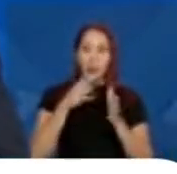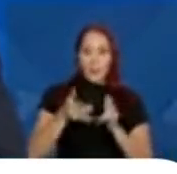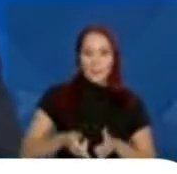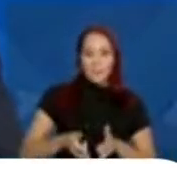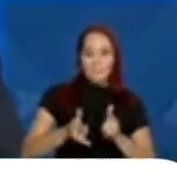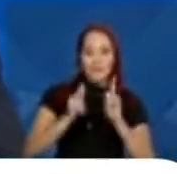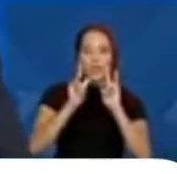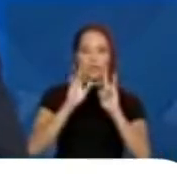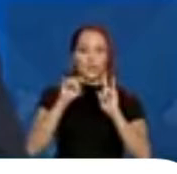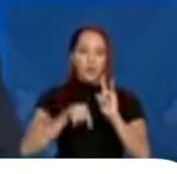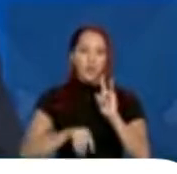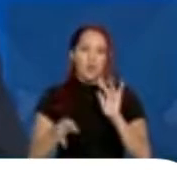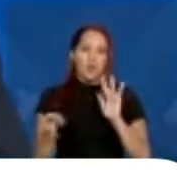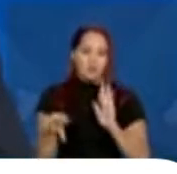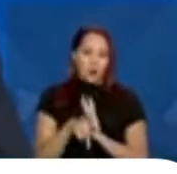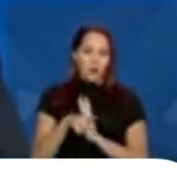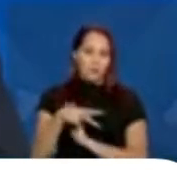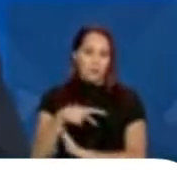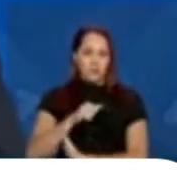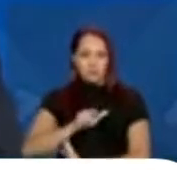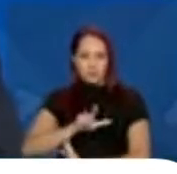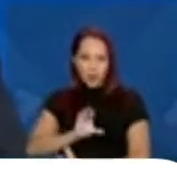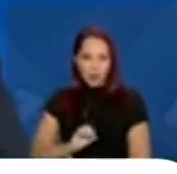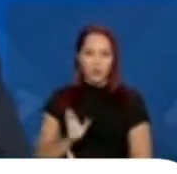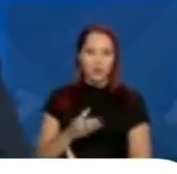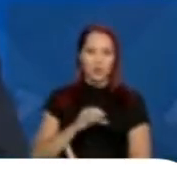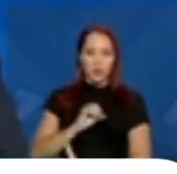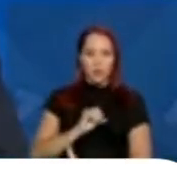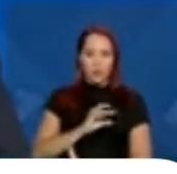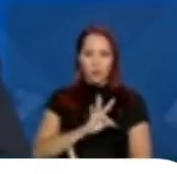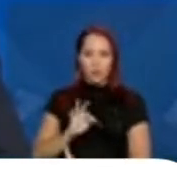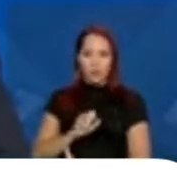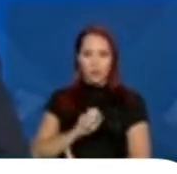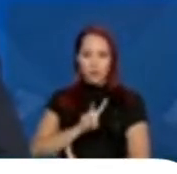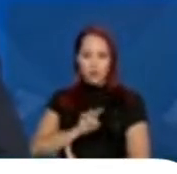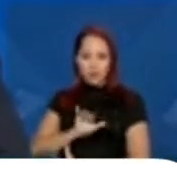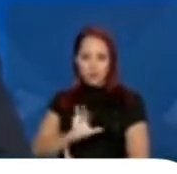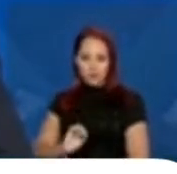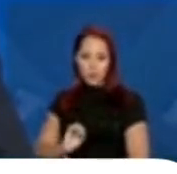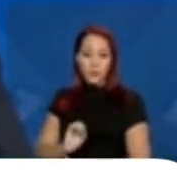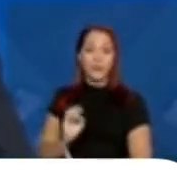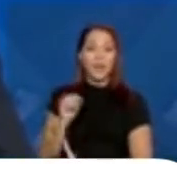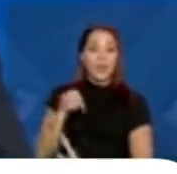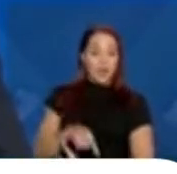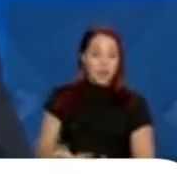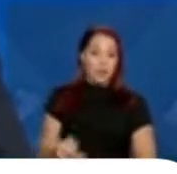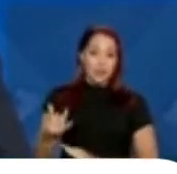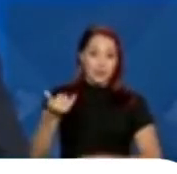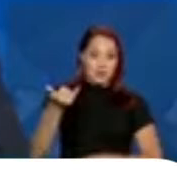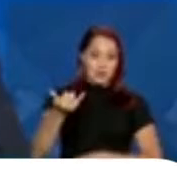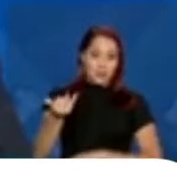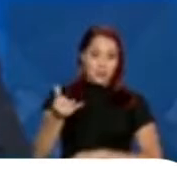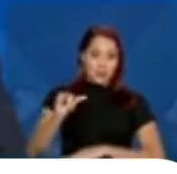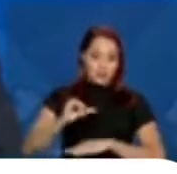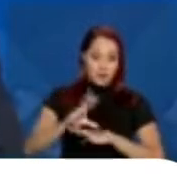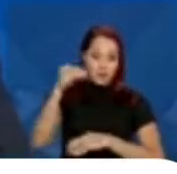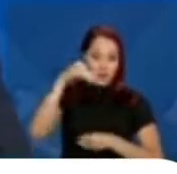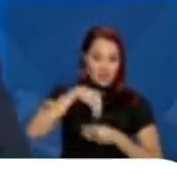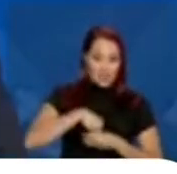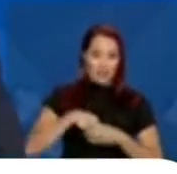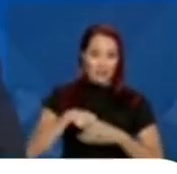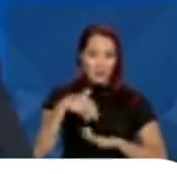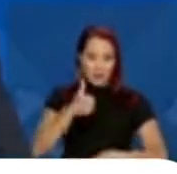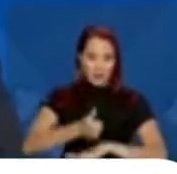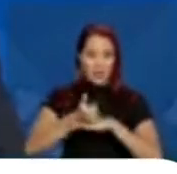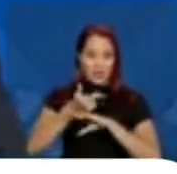Paulo Otávio. Nós trouxemos esse centro para dentro da Secretaria Executiva, na